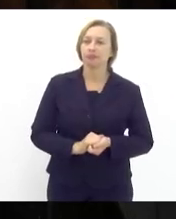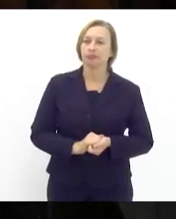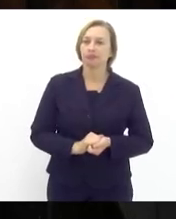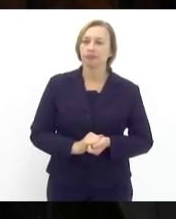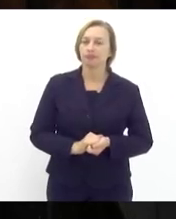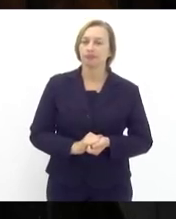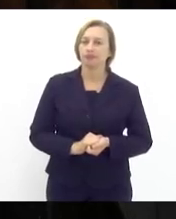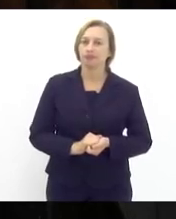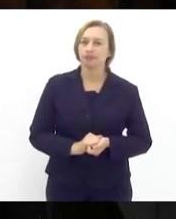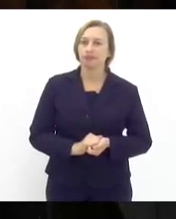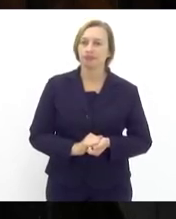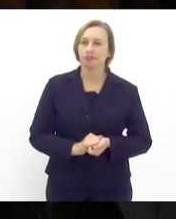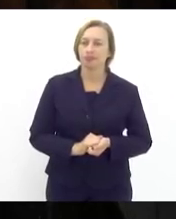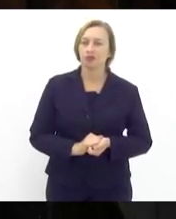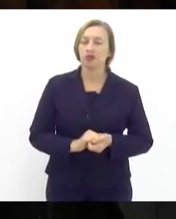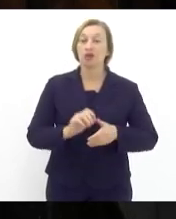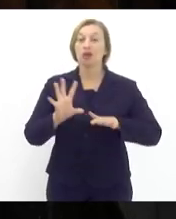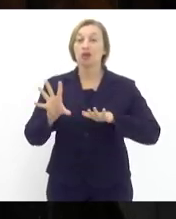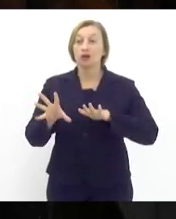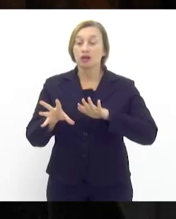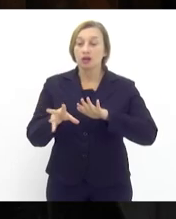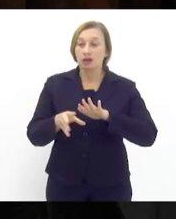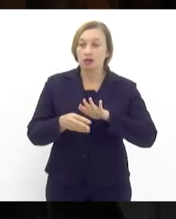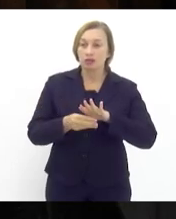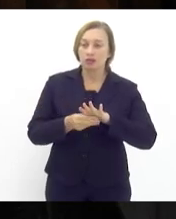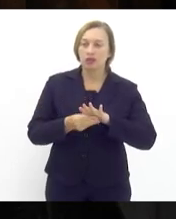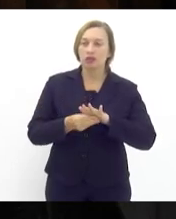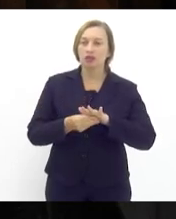de emendas oferecidas